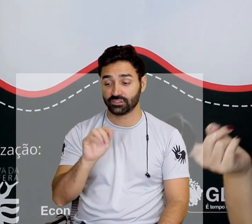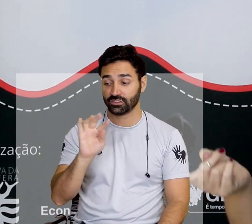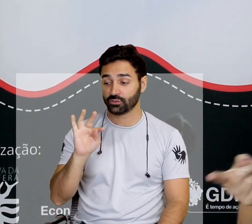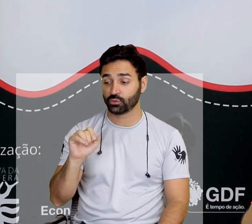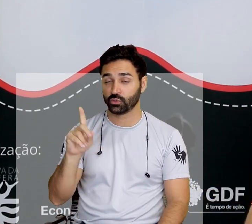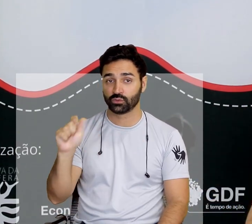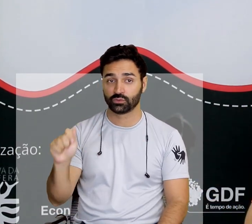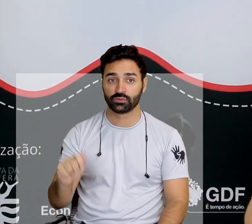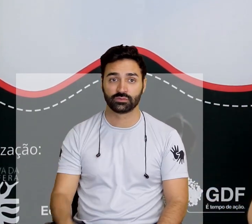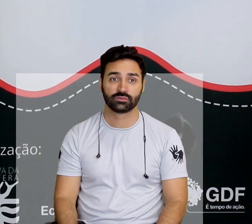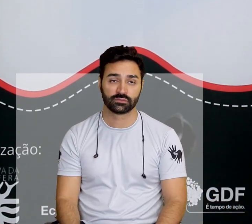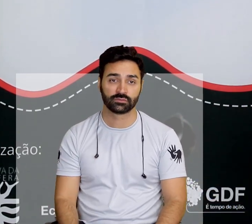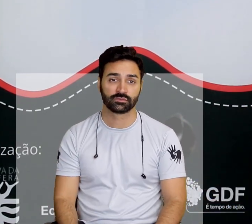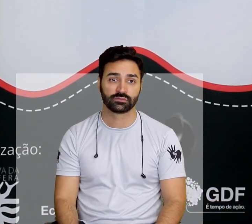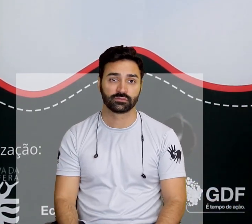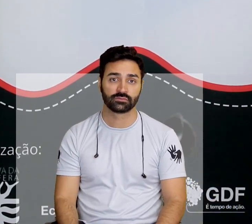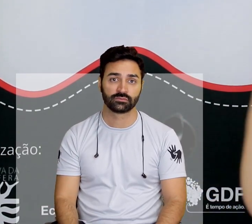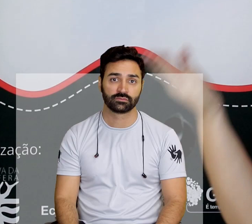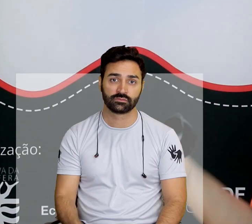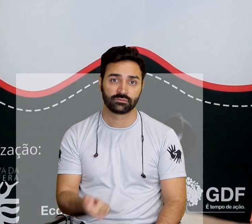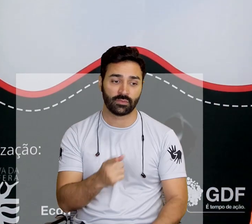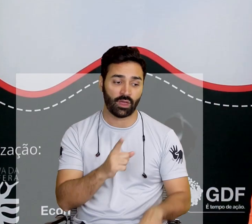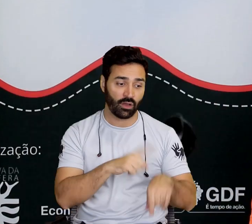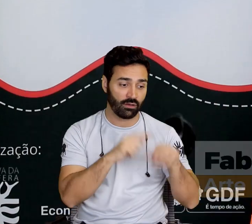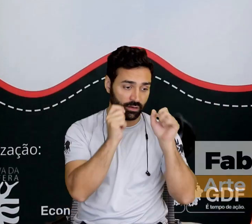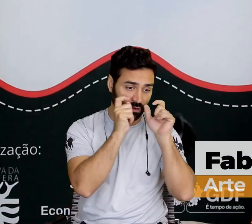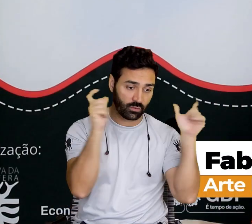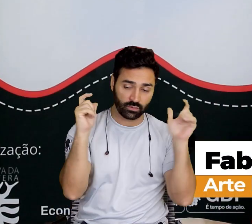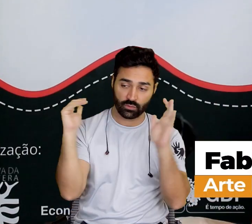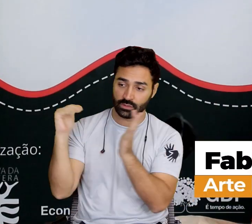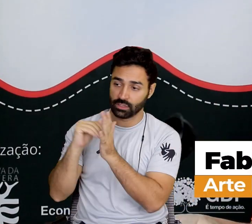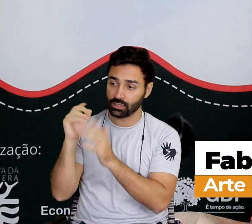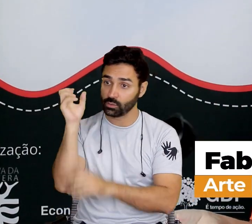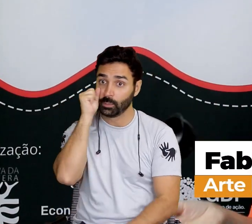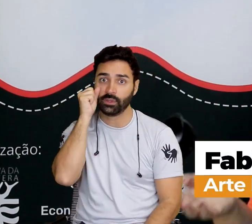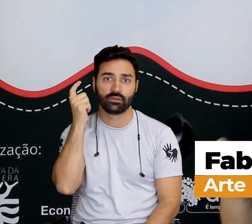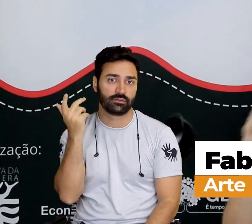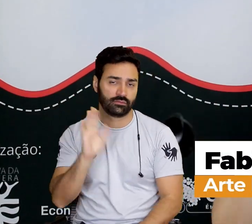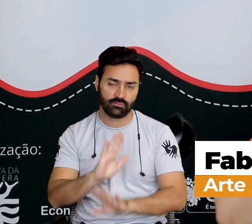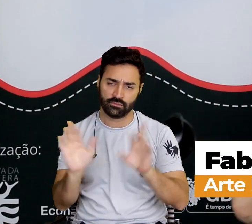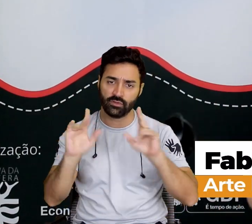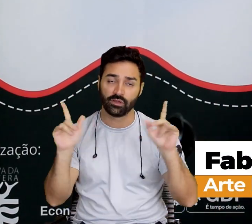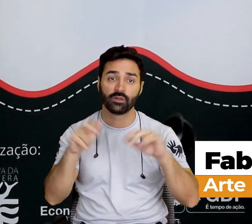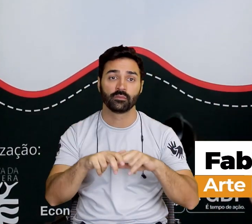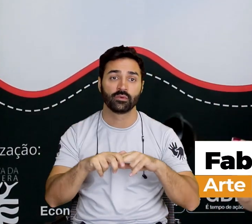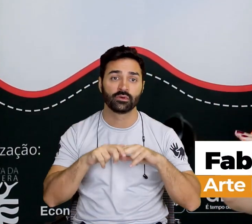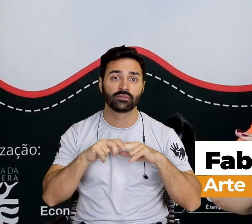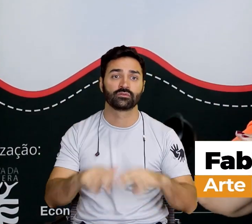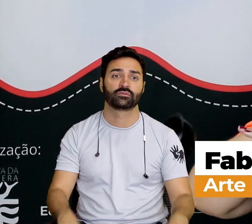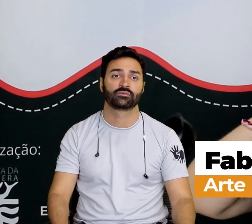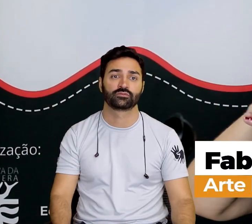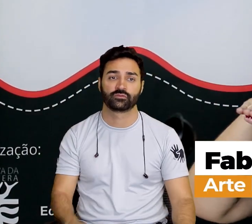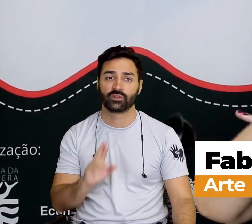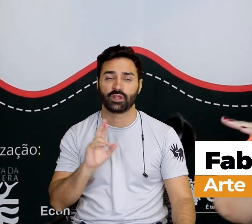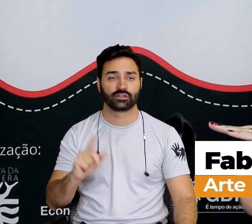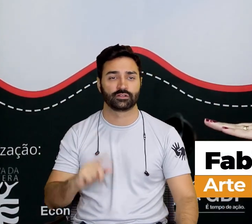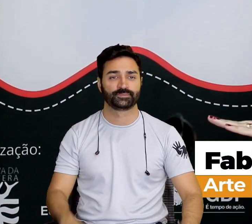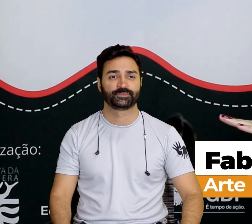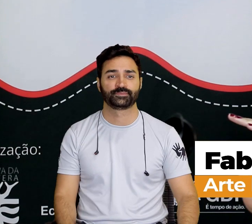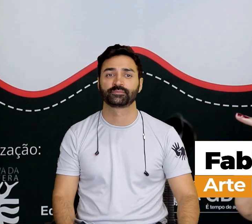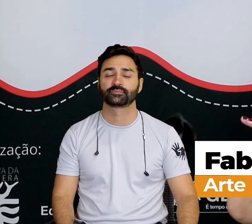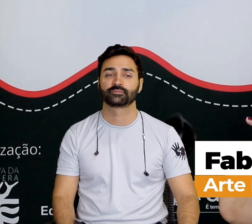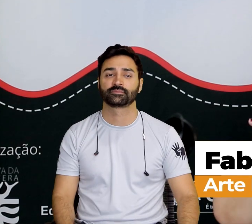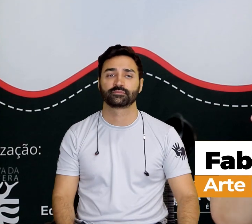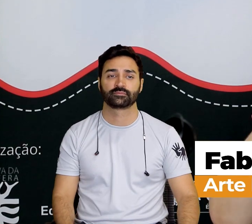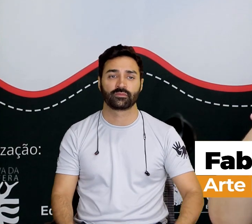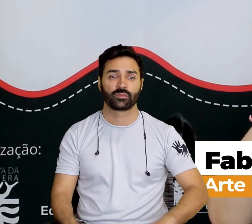dia todo eu tô querendo dizer que eu faço da hora que eu acordo até a hora que eu vou dormir. Então, o dia todo a gente vai ver aqui, ó, como se fosse o